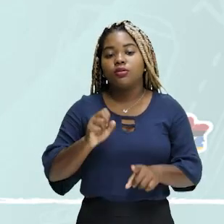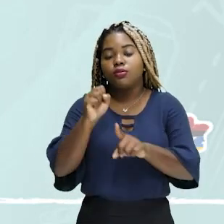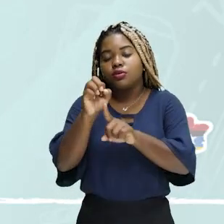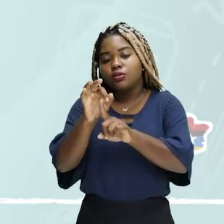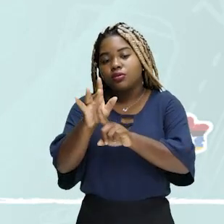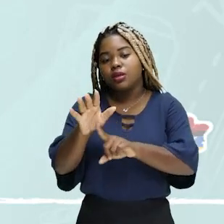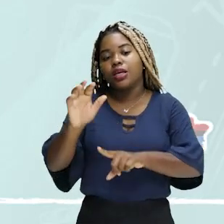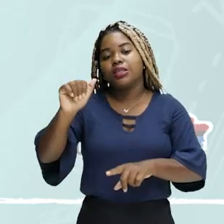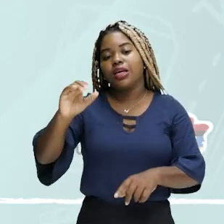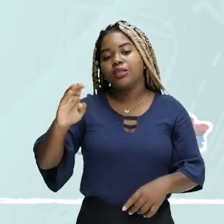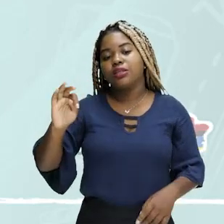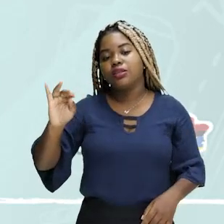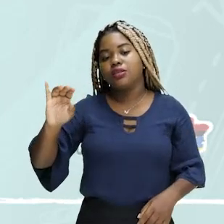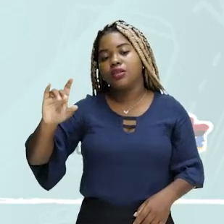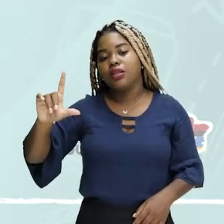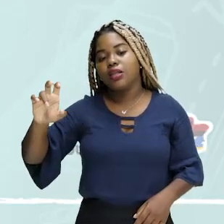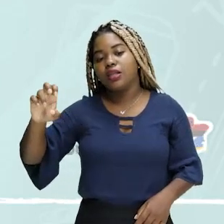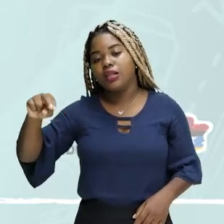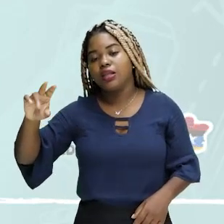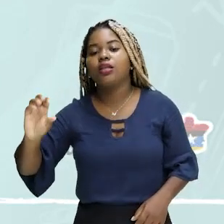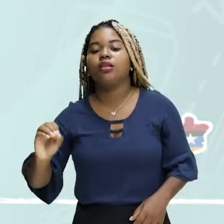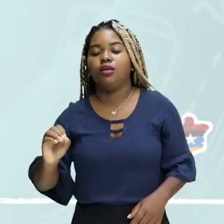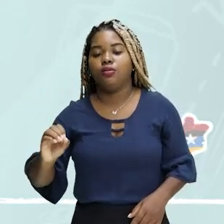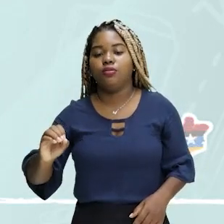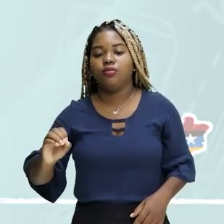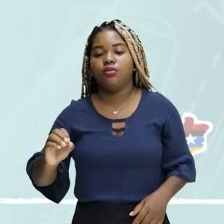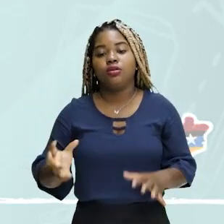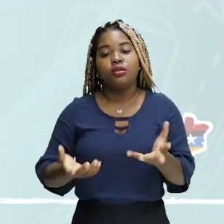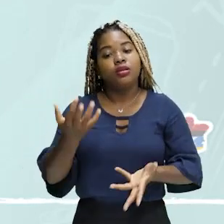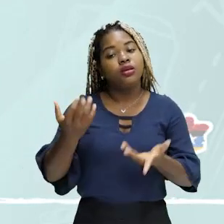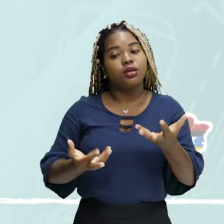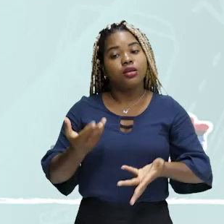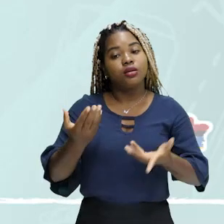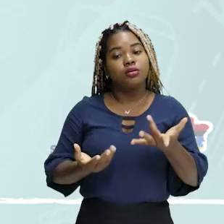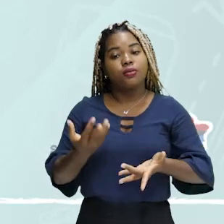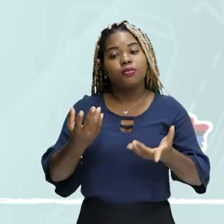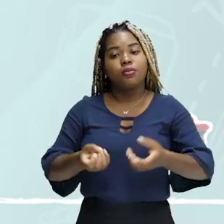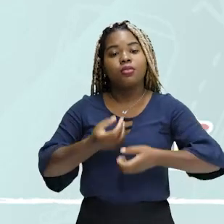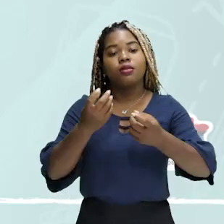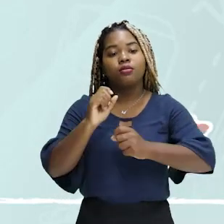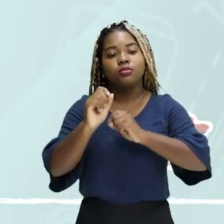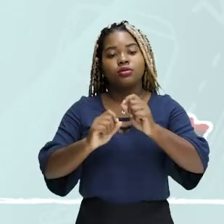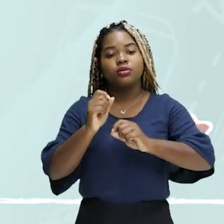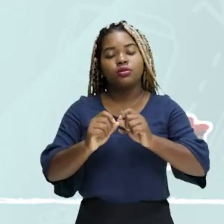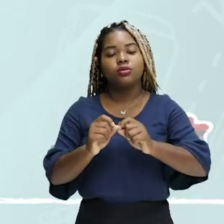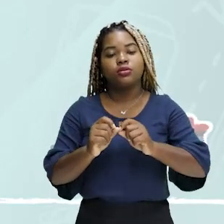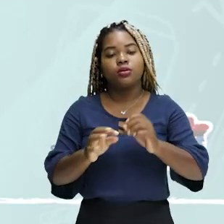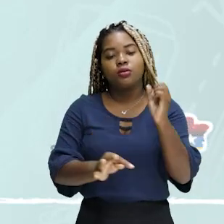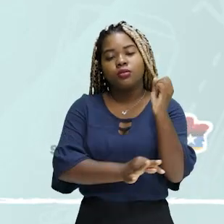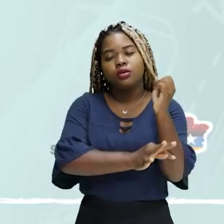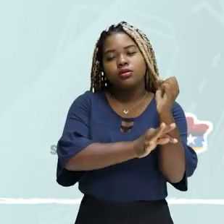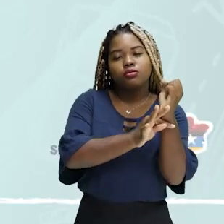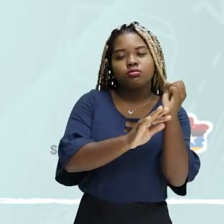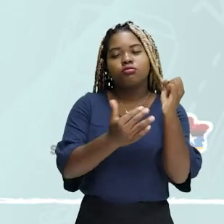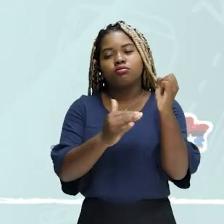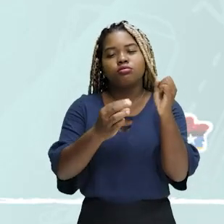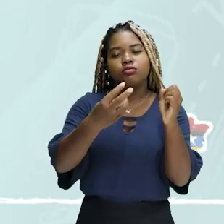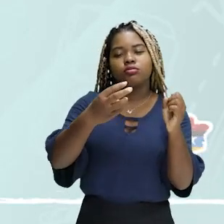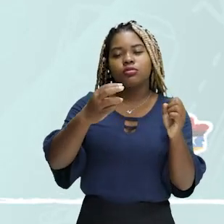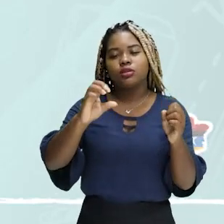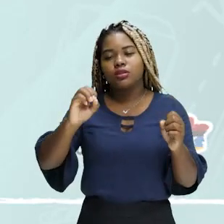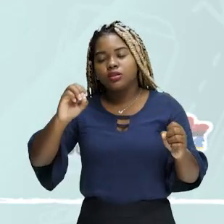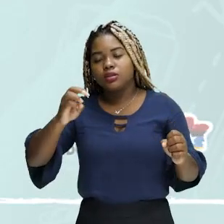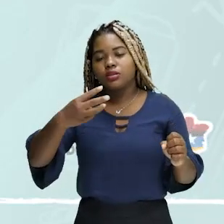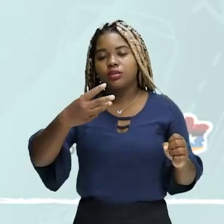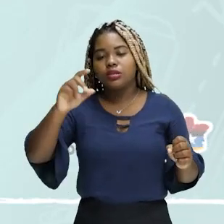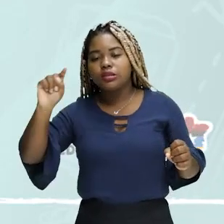ao queimar, produz uma chama luminosa, alcançando uma temperatura ao redor de 3.000 graus Celsius.